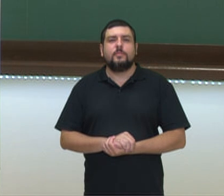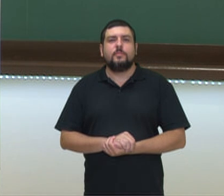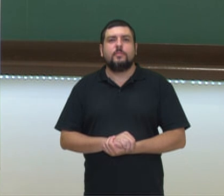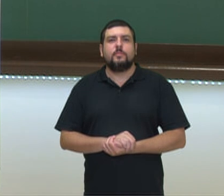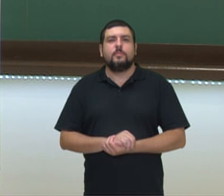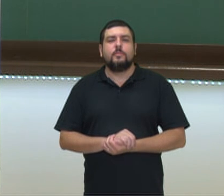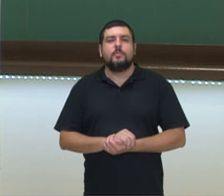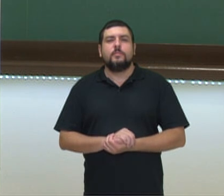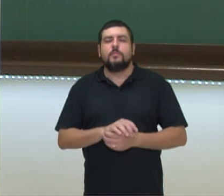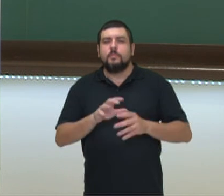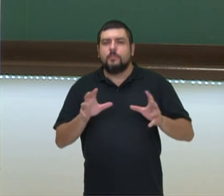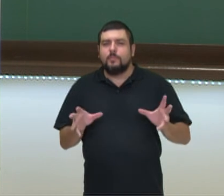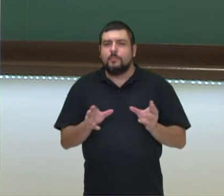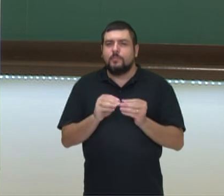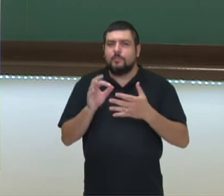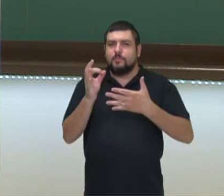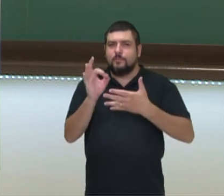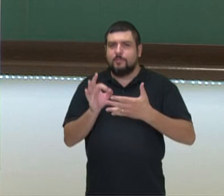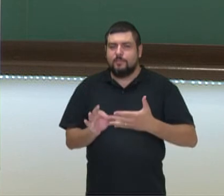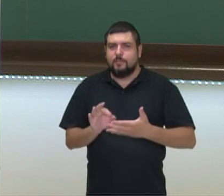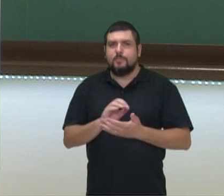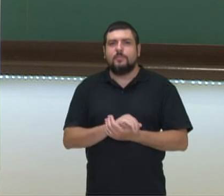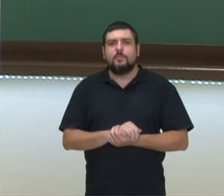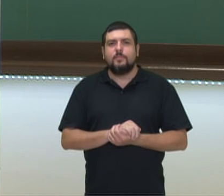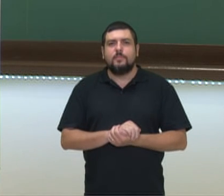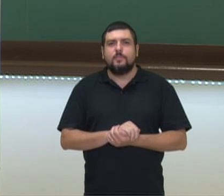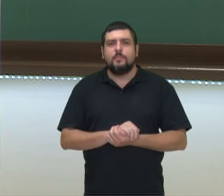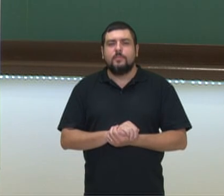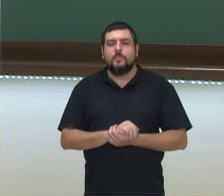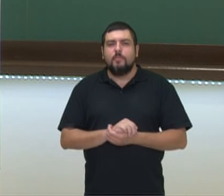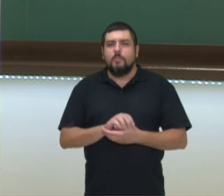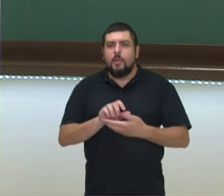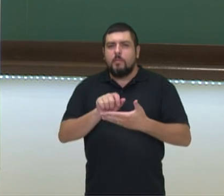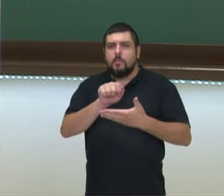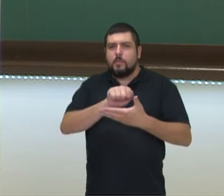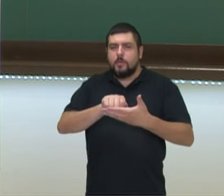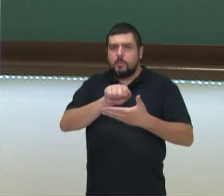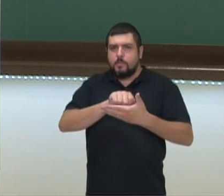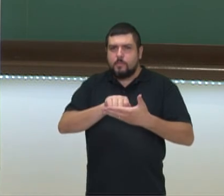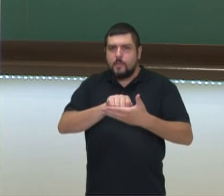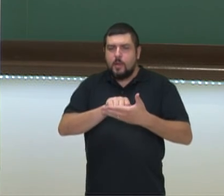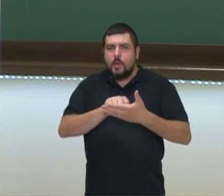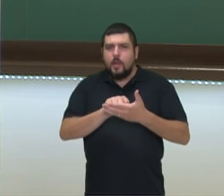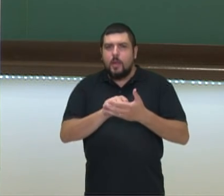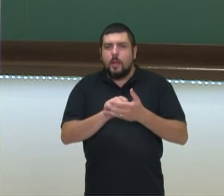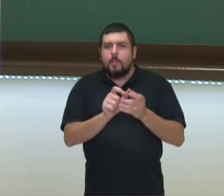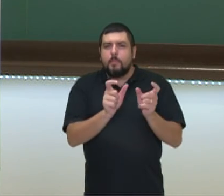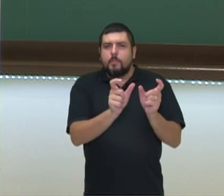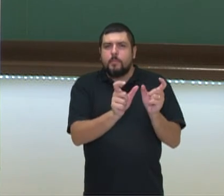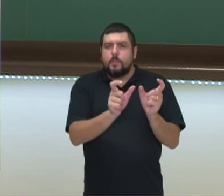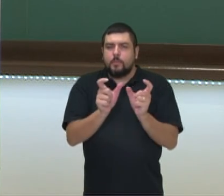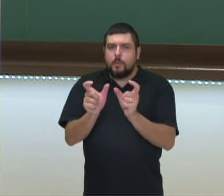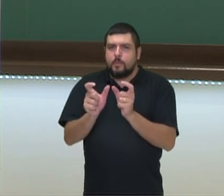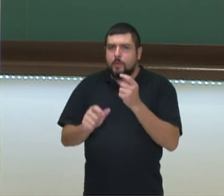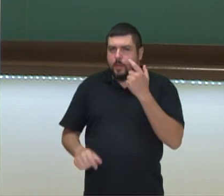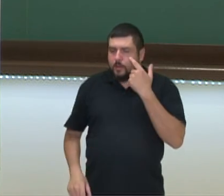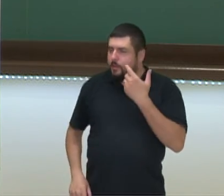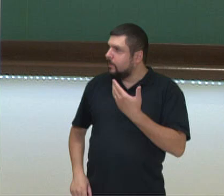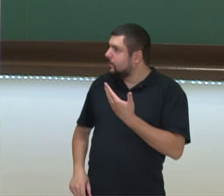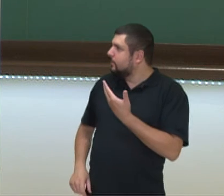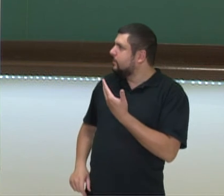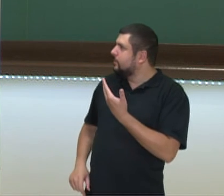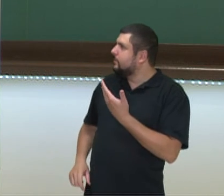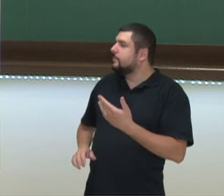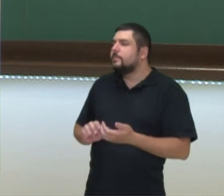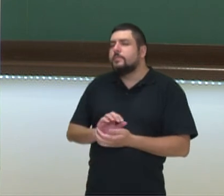Pessoal, vamos corrigir o nosso exercício, né? Montar um parágrafo com as palavras arte, pré-história, cavernas e cotidiano. Vou